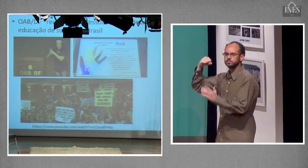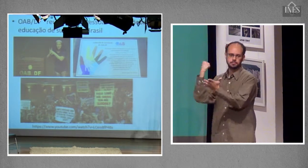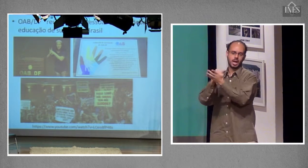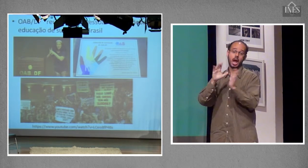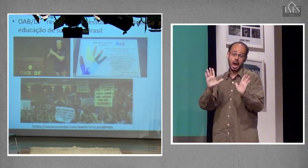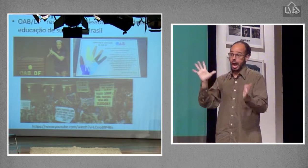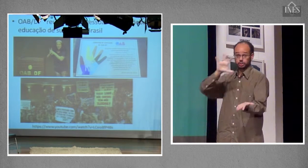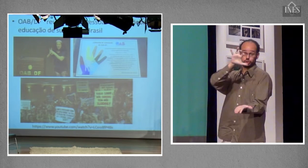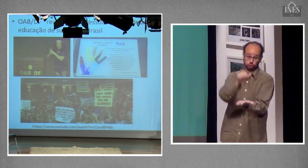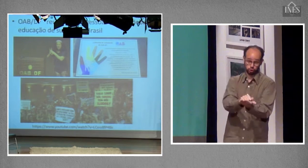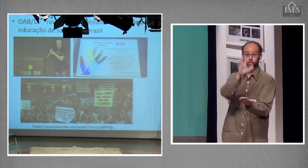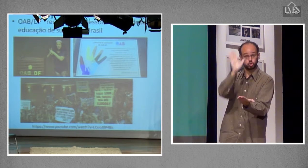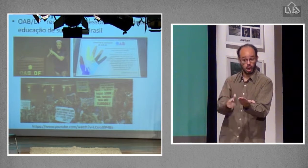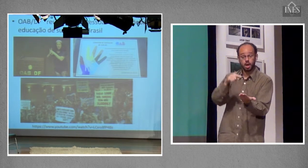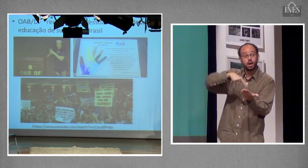proibições